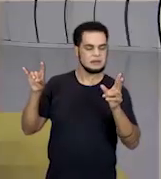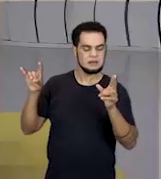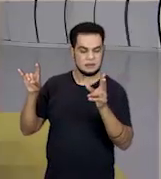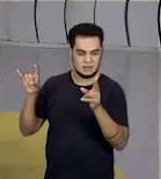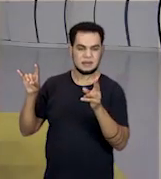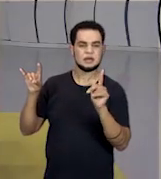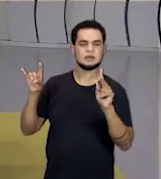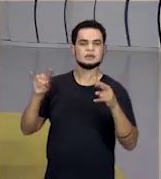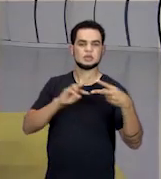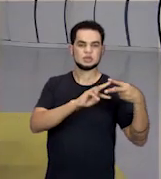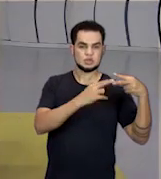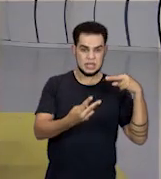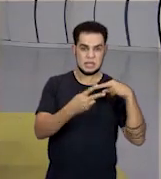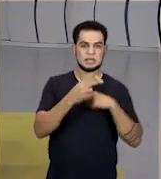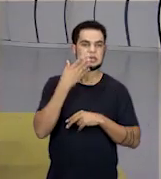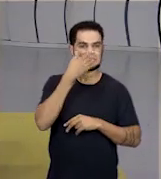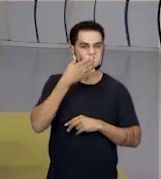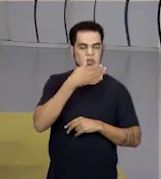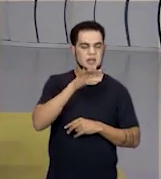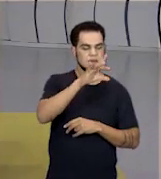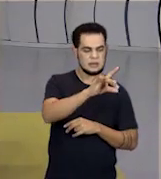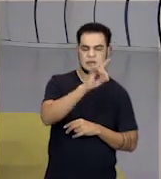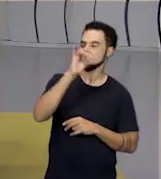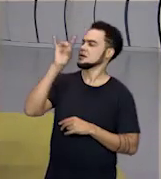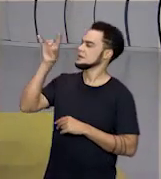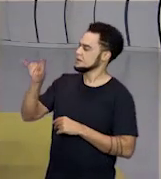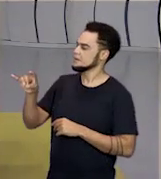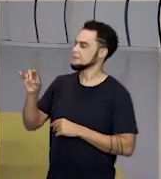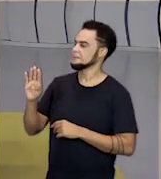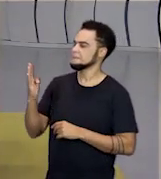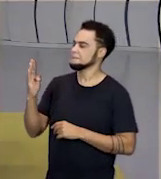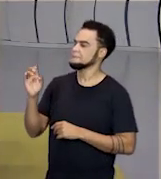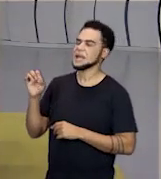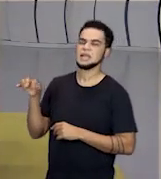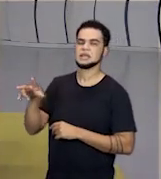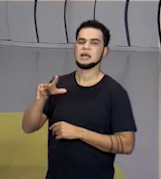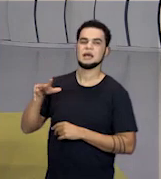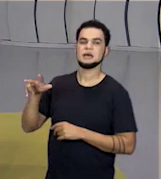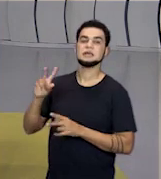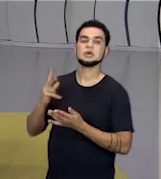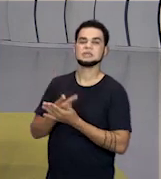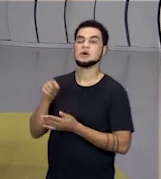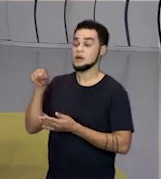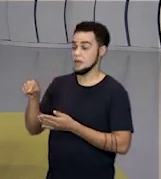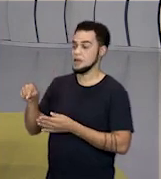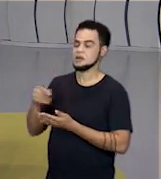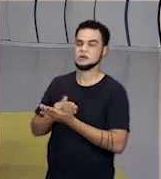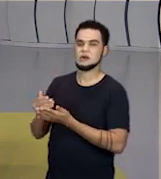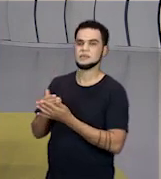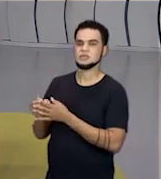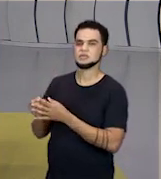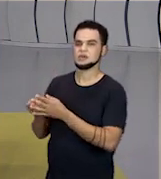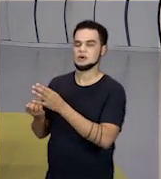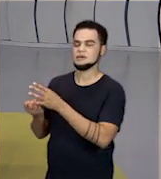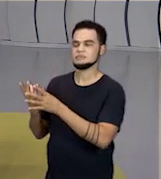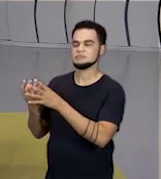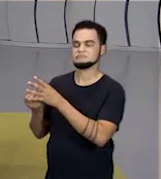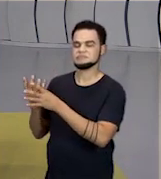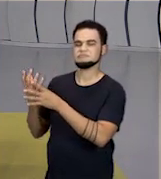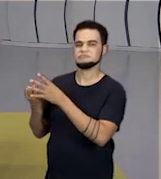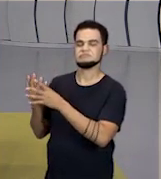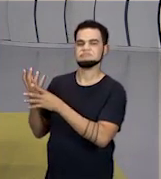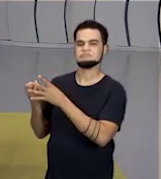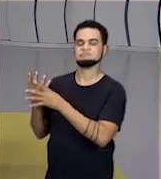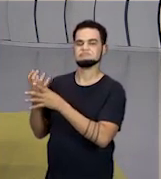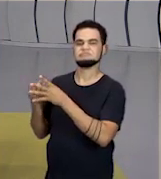gene dessa insulina na bactéria, essa bactéria começou a produzir, a sintetizar a insulina.